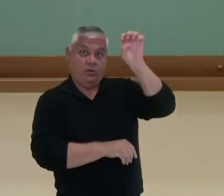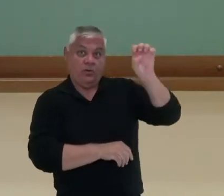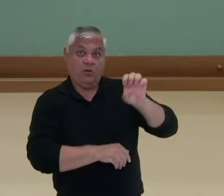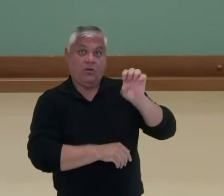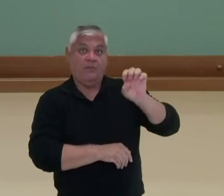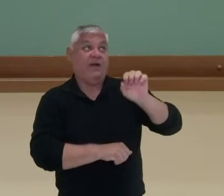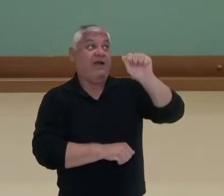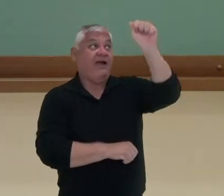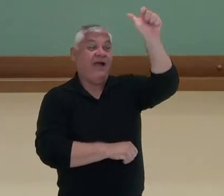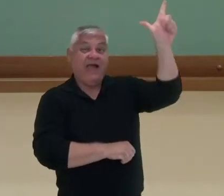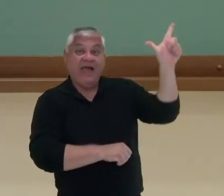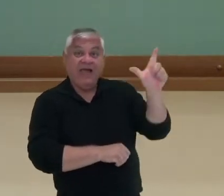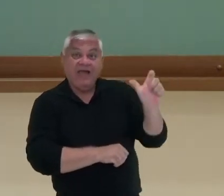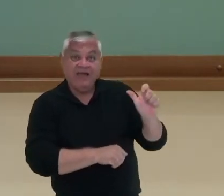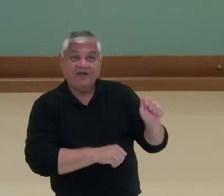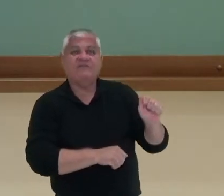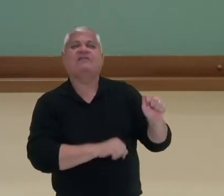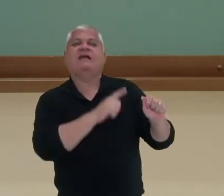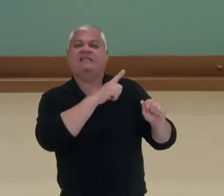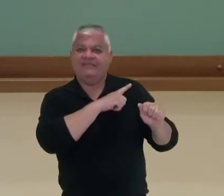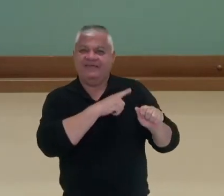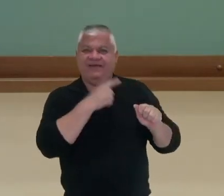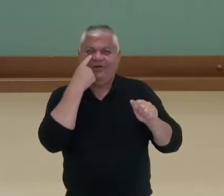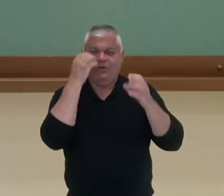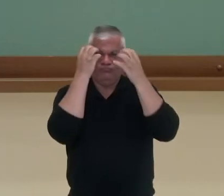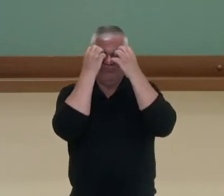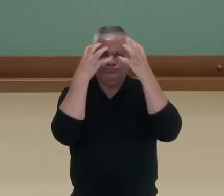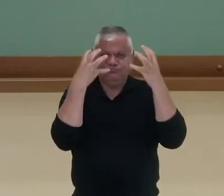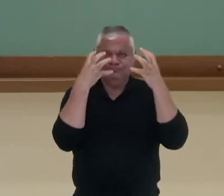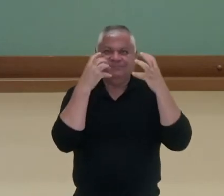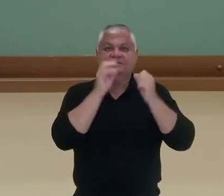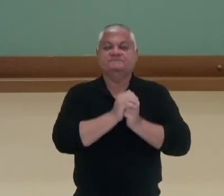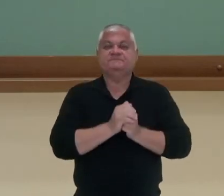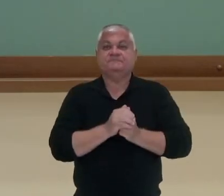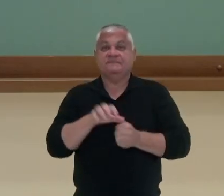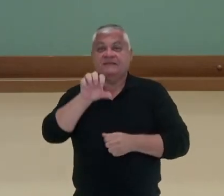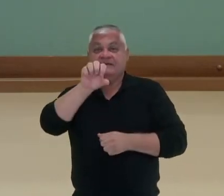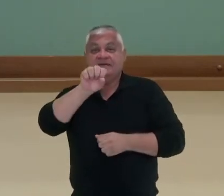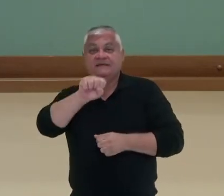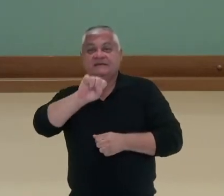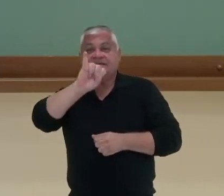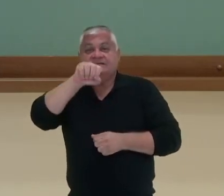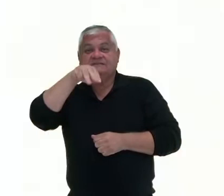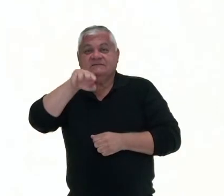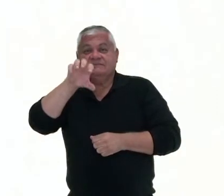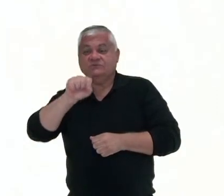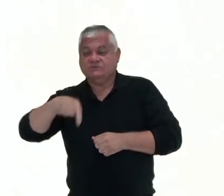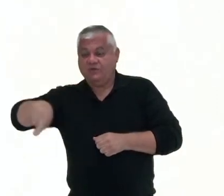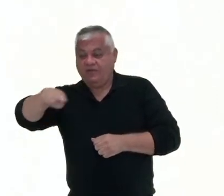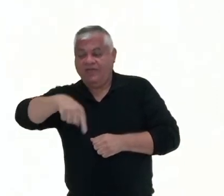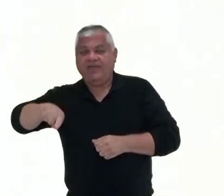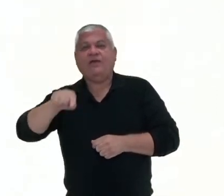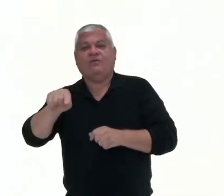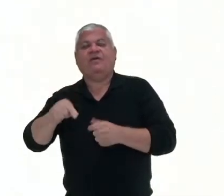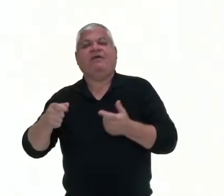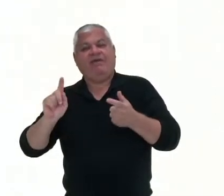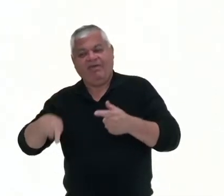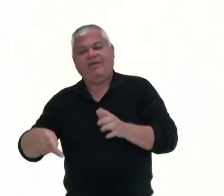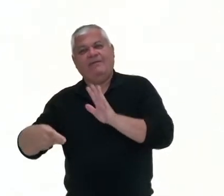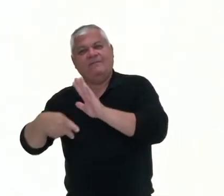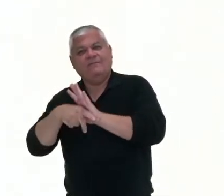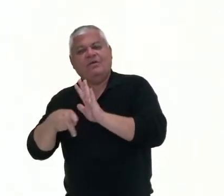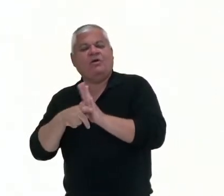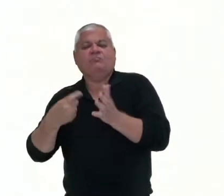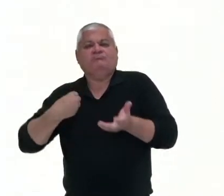são arborícolas e noturnos, o társios, o lóris, o lêmure. E os símios, quem são? Ou antropóides, São aqueles que têm